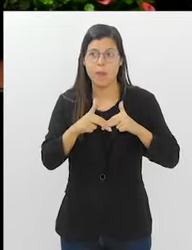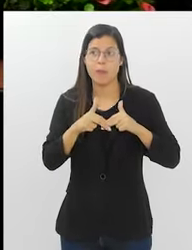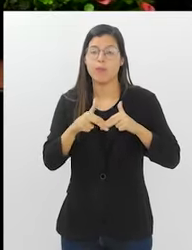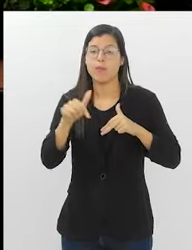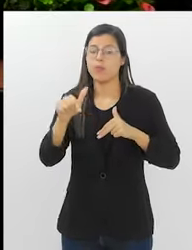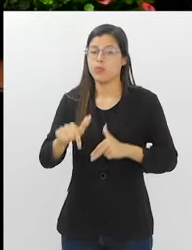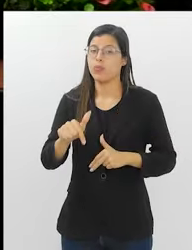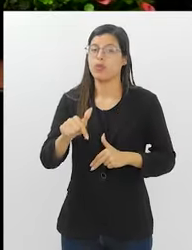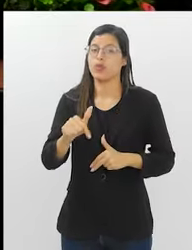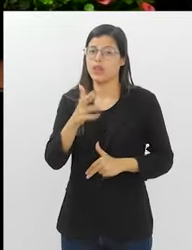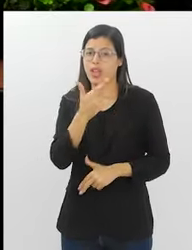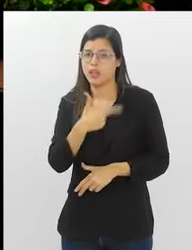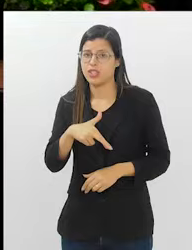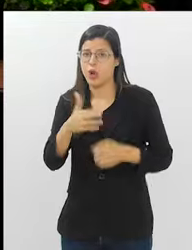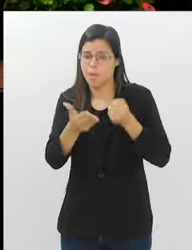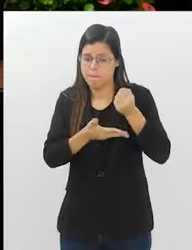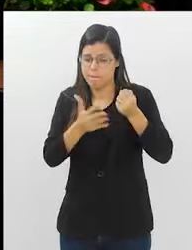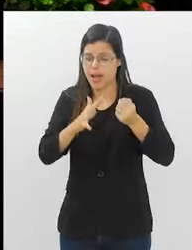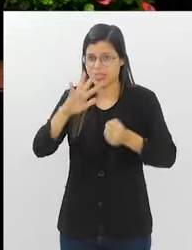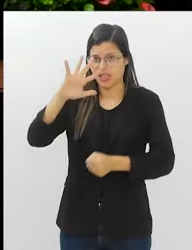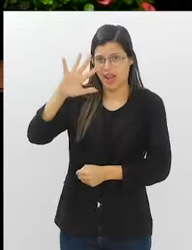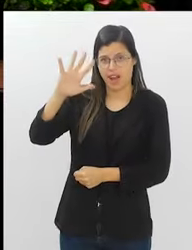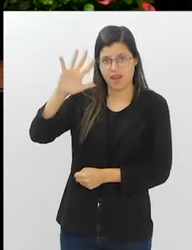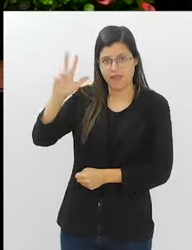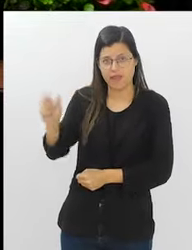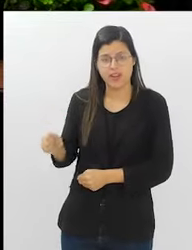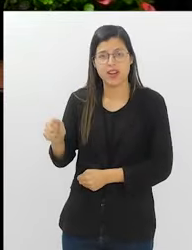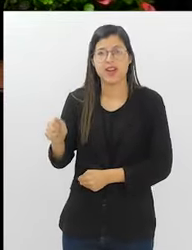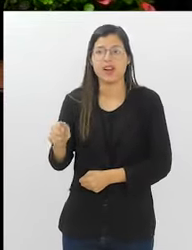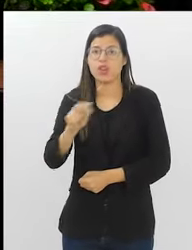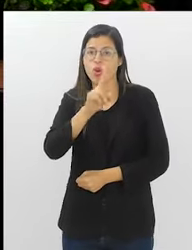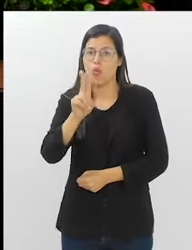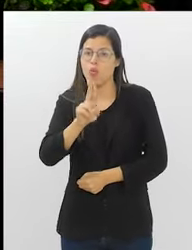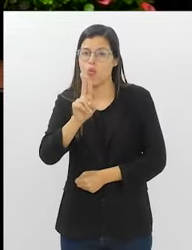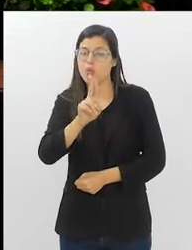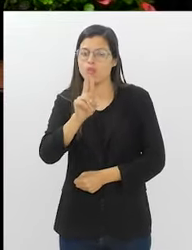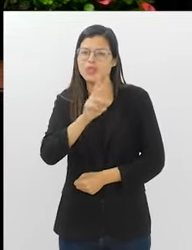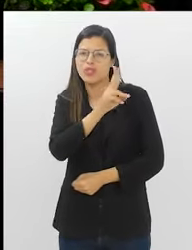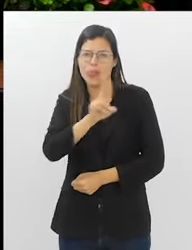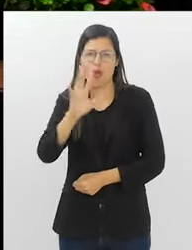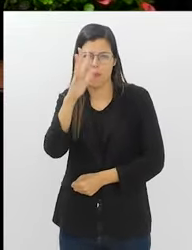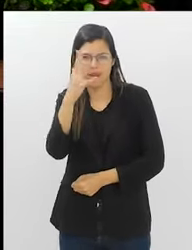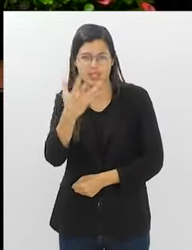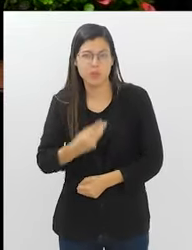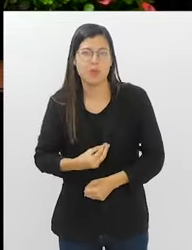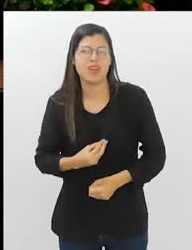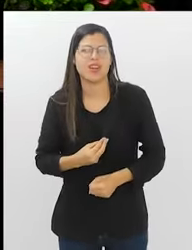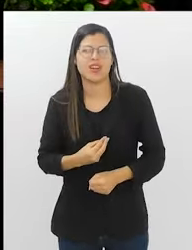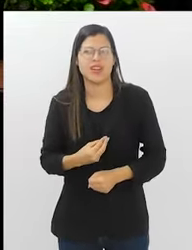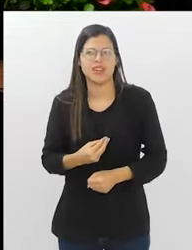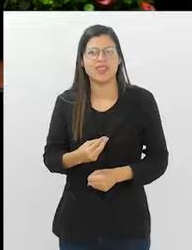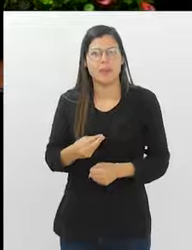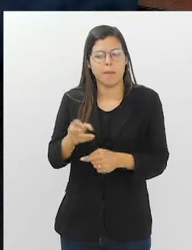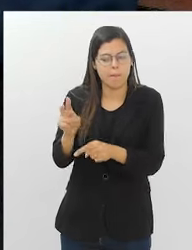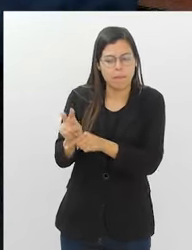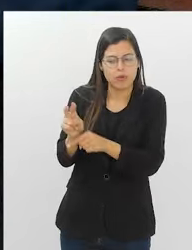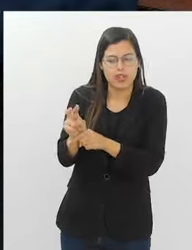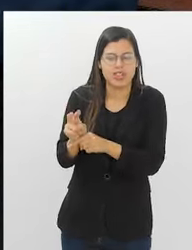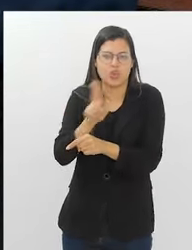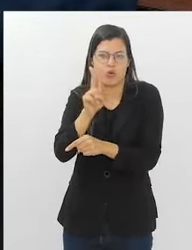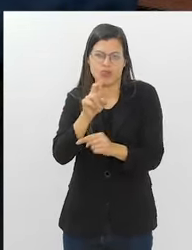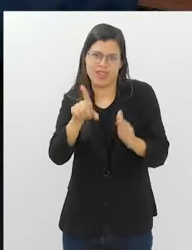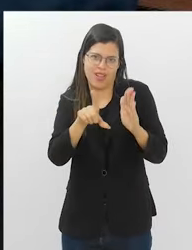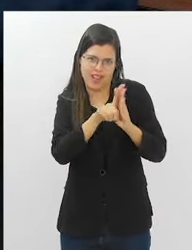africana usam o nome espírita desde essa época, para que a lei não os atingisse também. Agora, esse